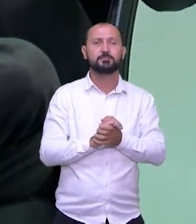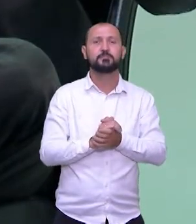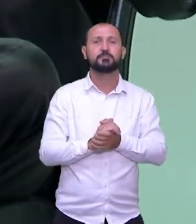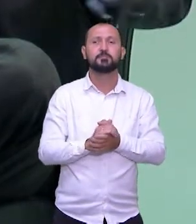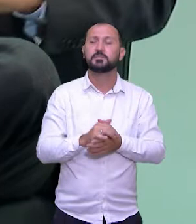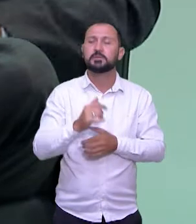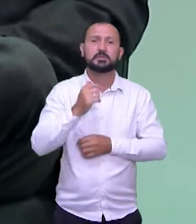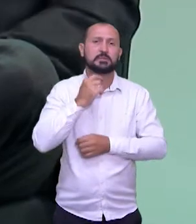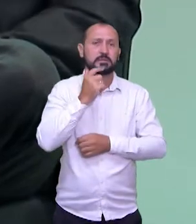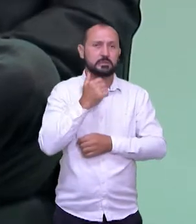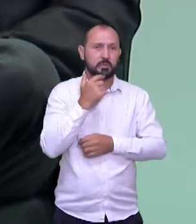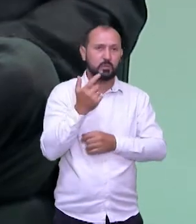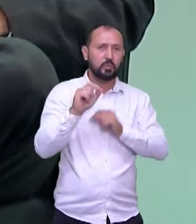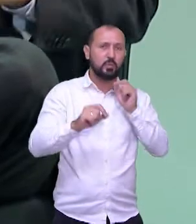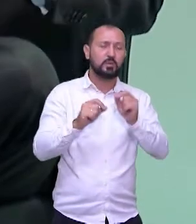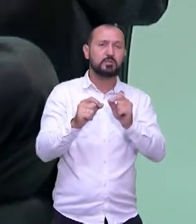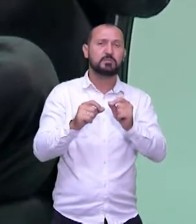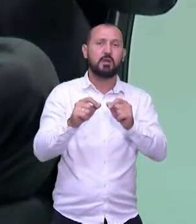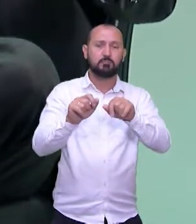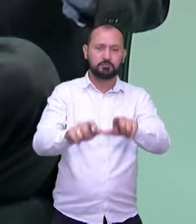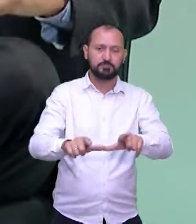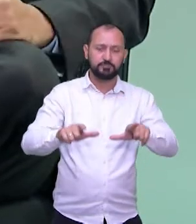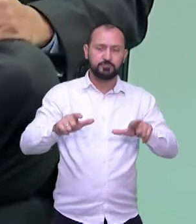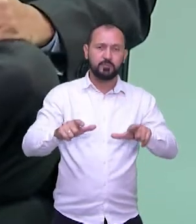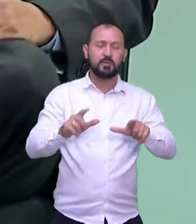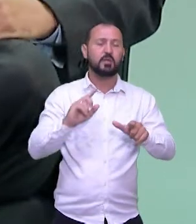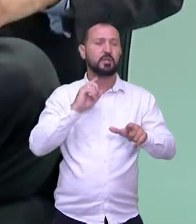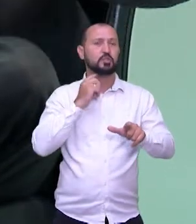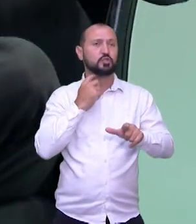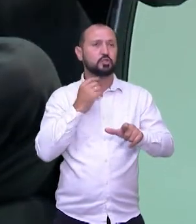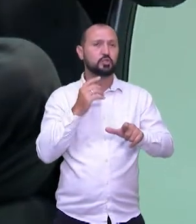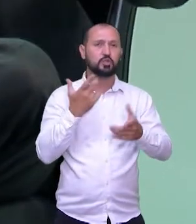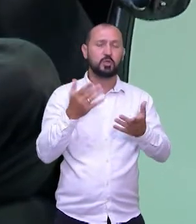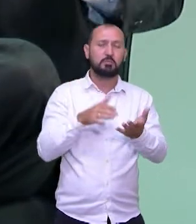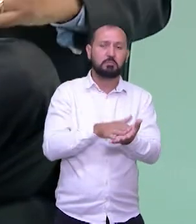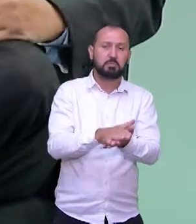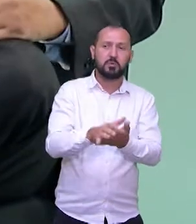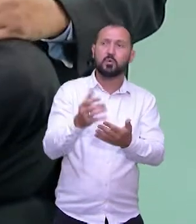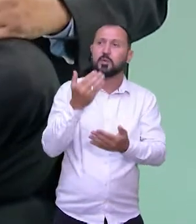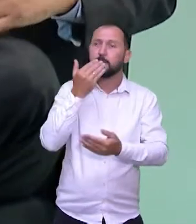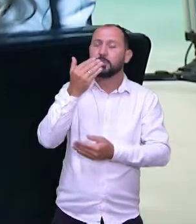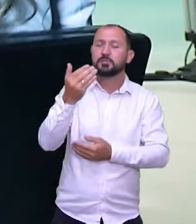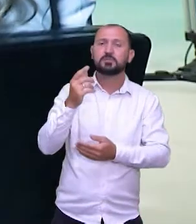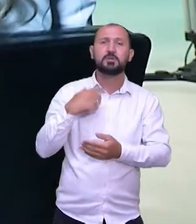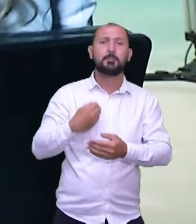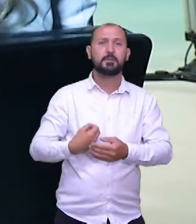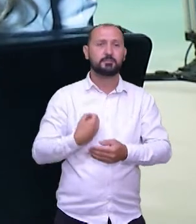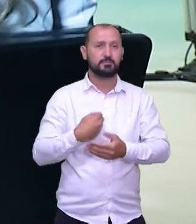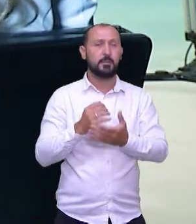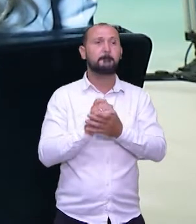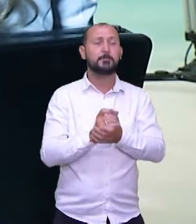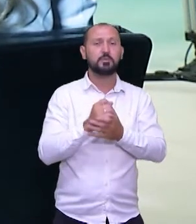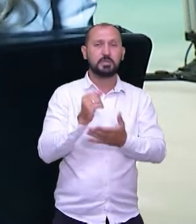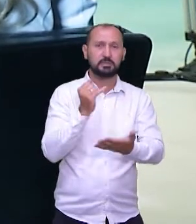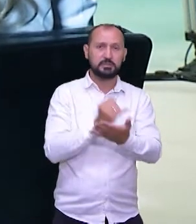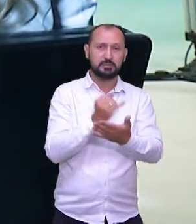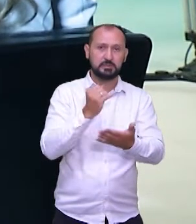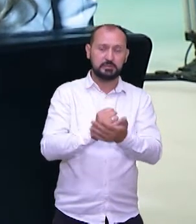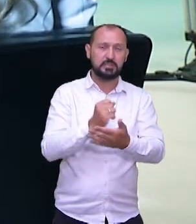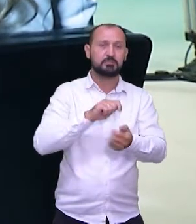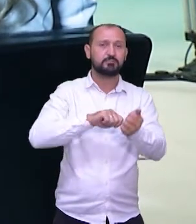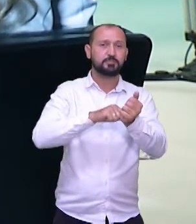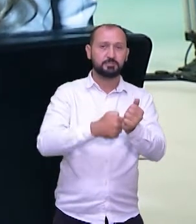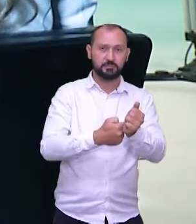partir disso ele não consegue mais tirar uma certidão negativa, por exemplo, não consegue mais licitar um produto. Ato contínuo, ele pode ter a sua